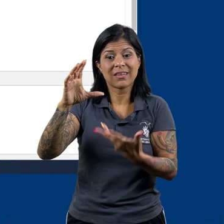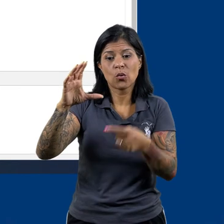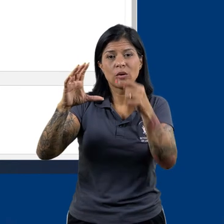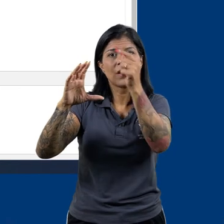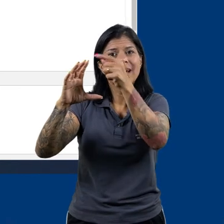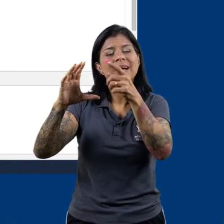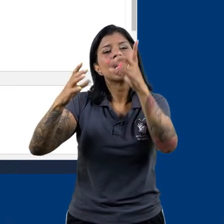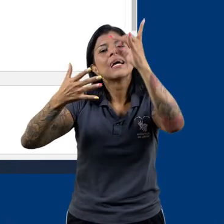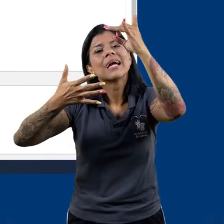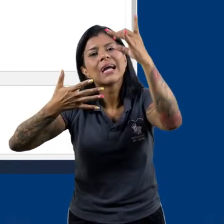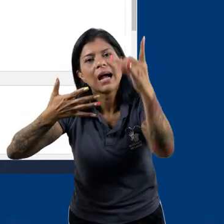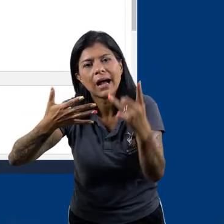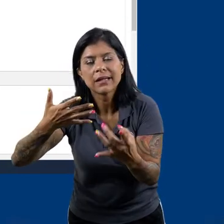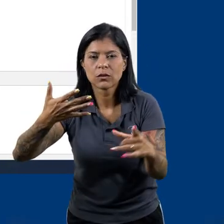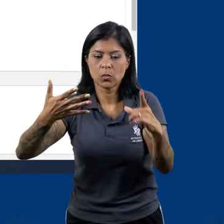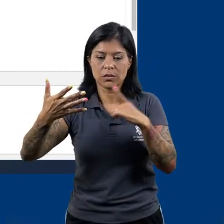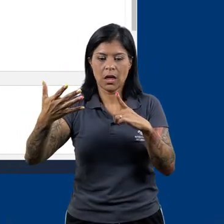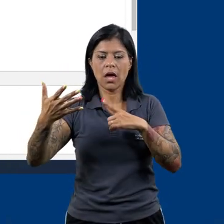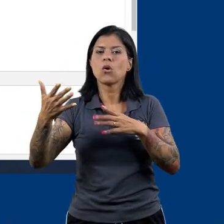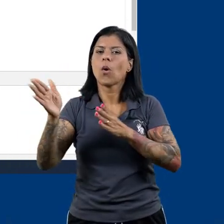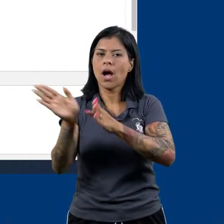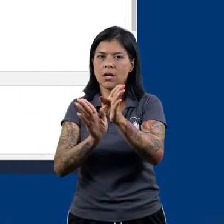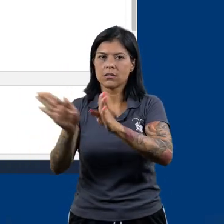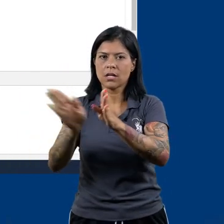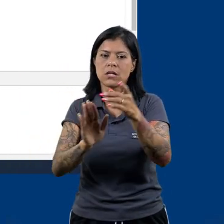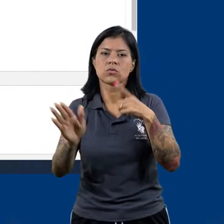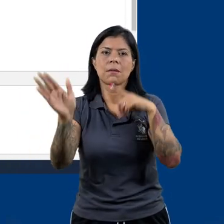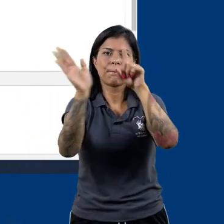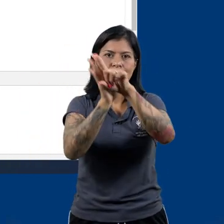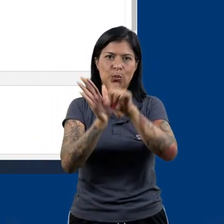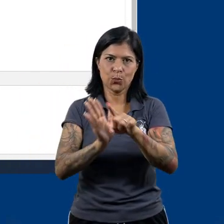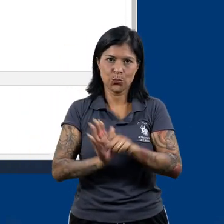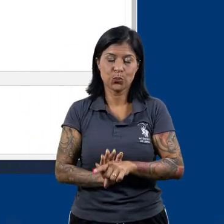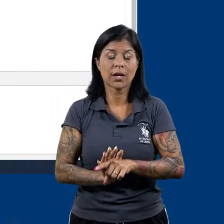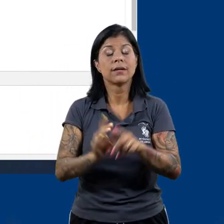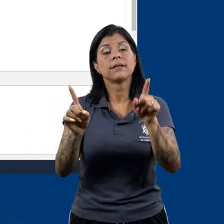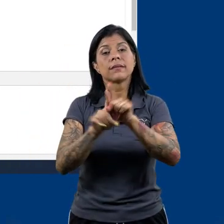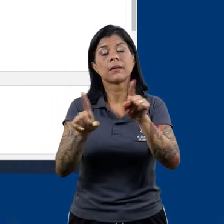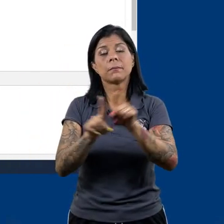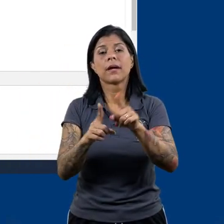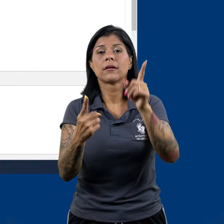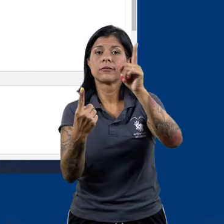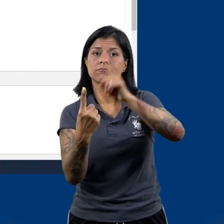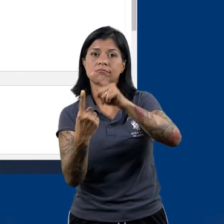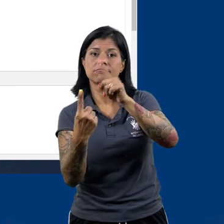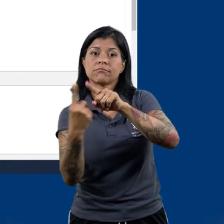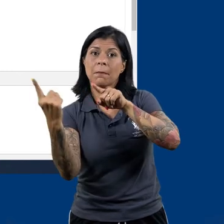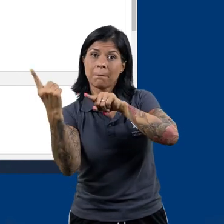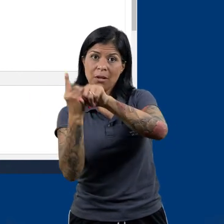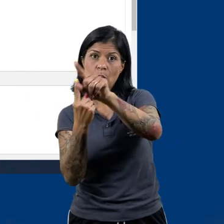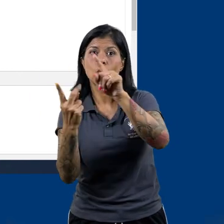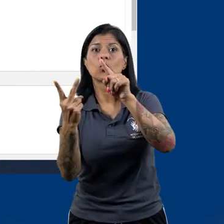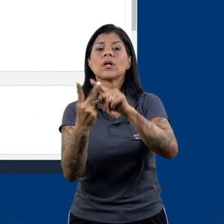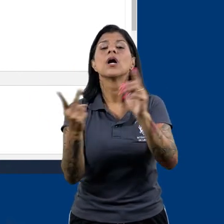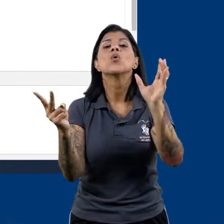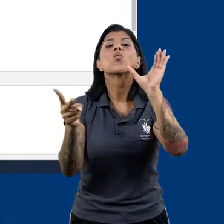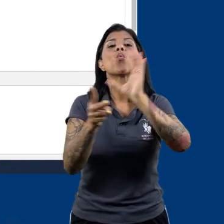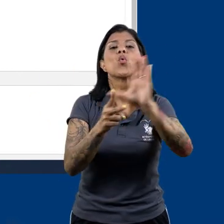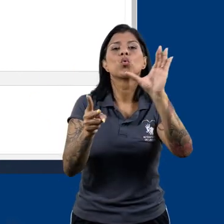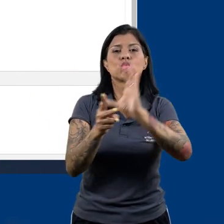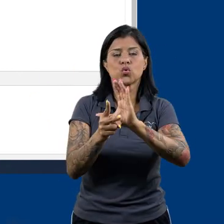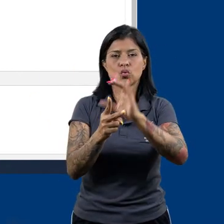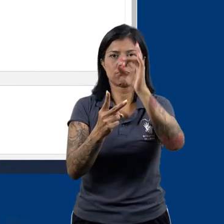uma descrição das categorias as quais eu tenho acesso seriam categorias do questionário EA